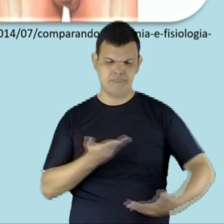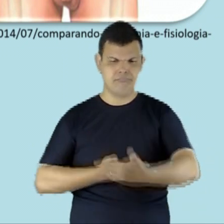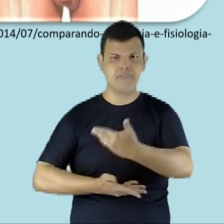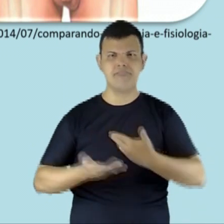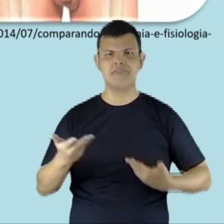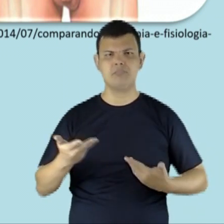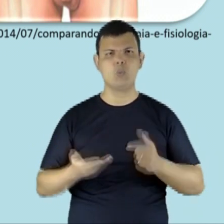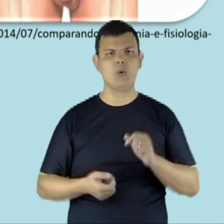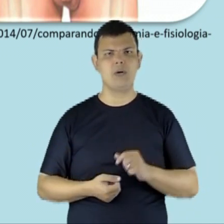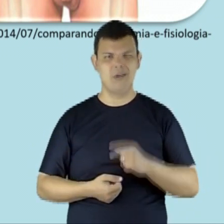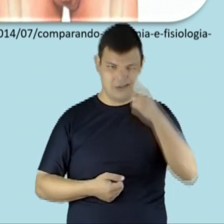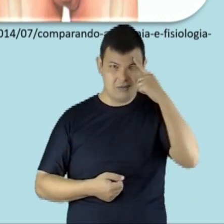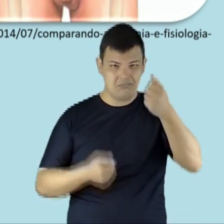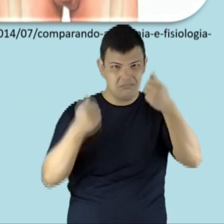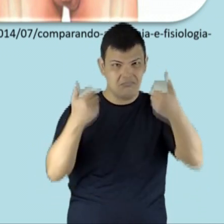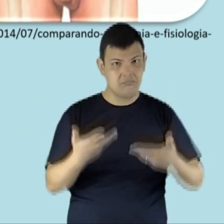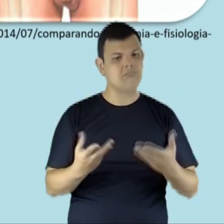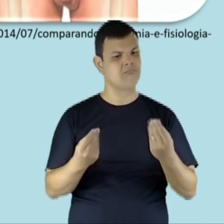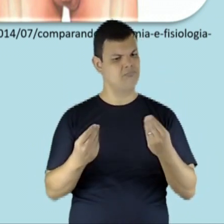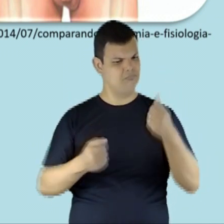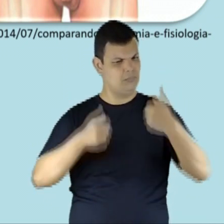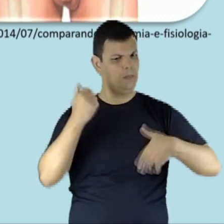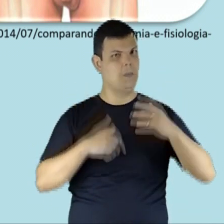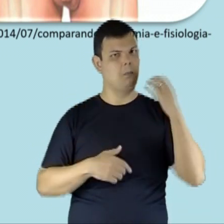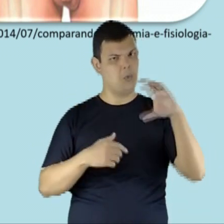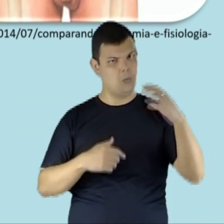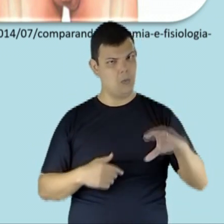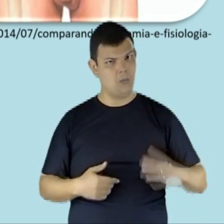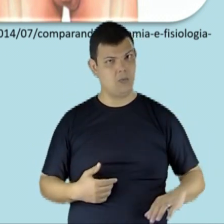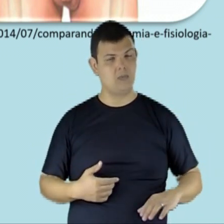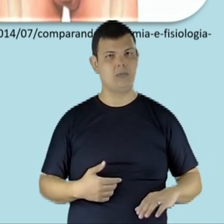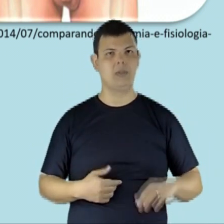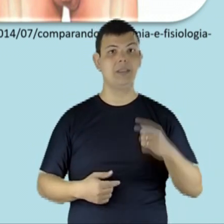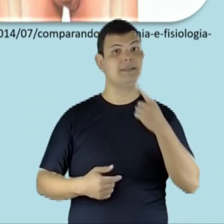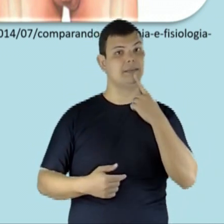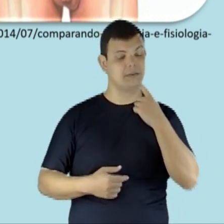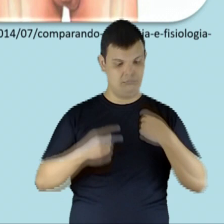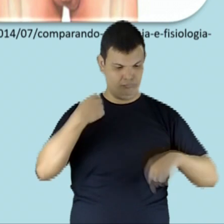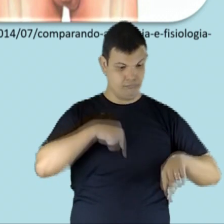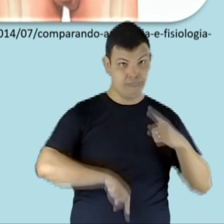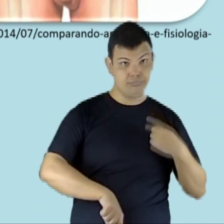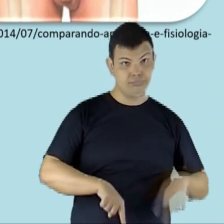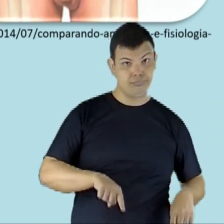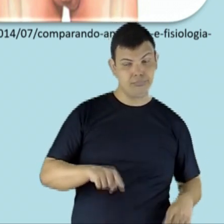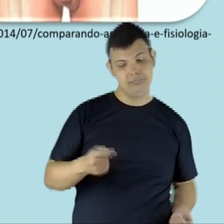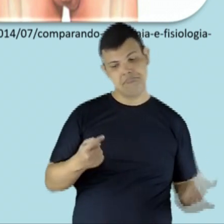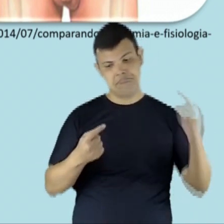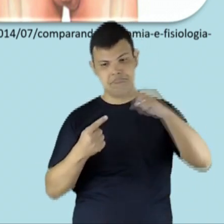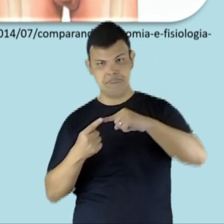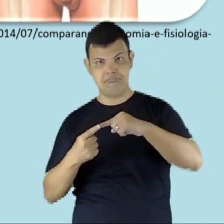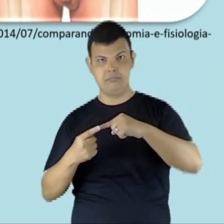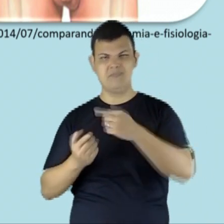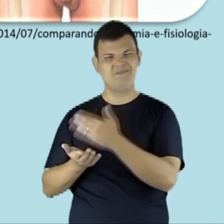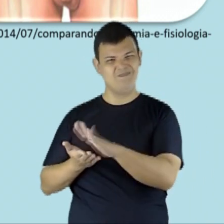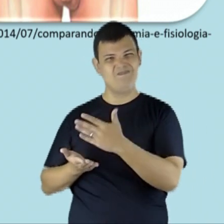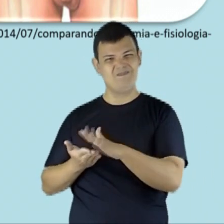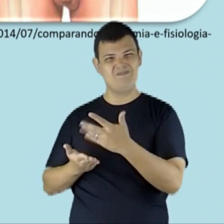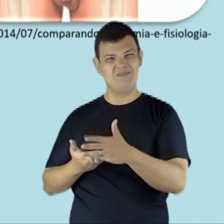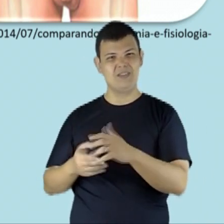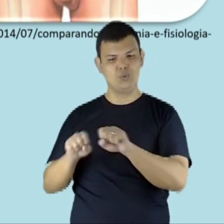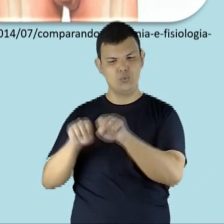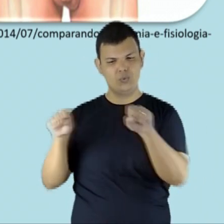pouco eu falei bastante sobre isso, sobre o sistema circulatório e a eliminação dos resíduos, que é junto com o